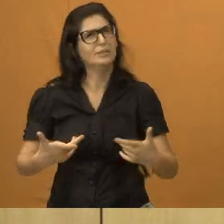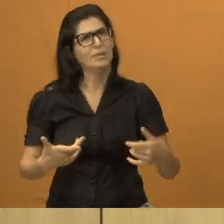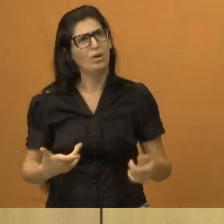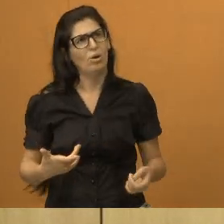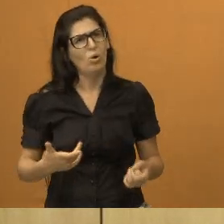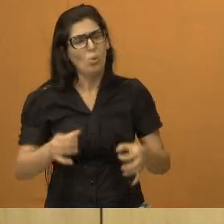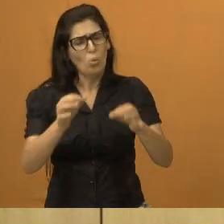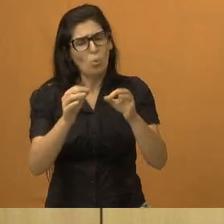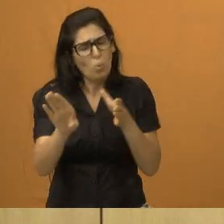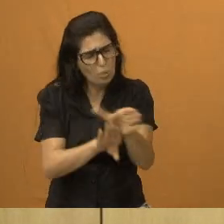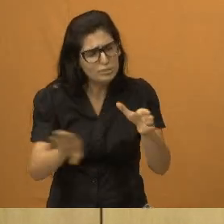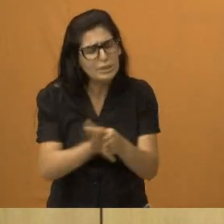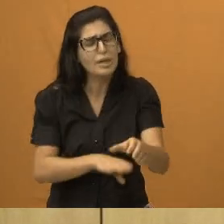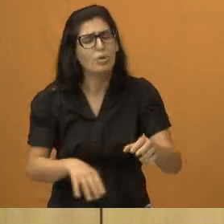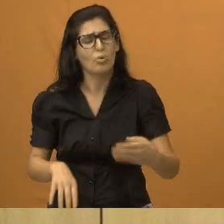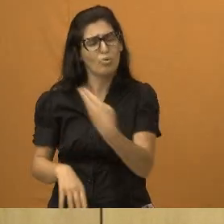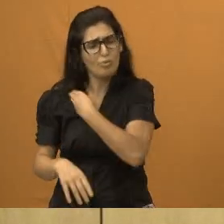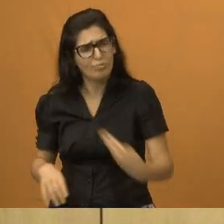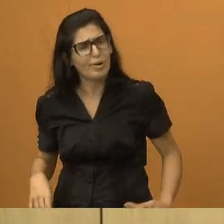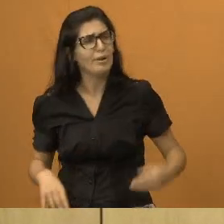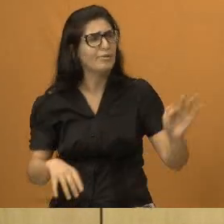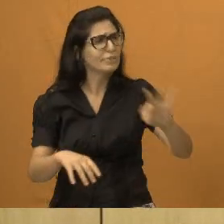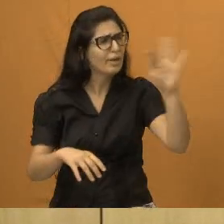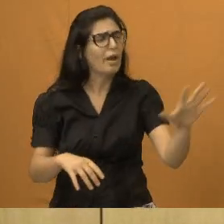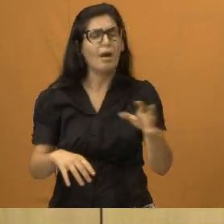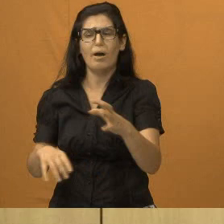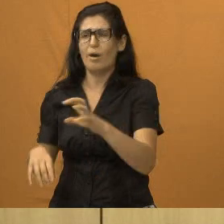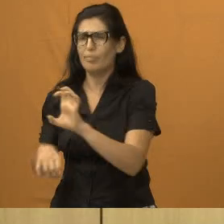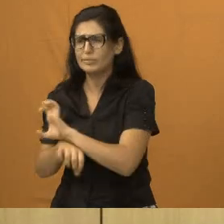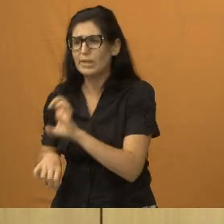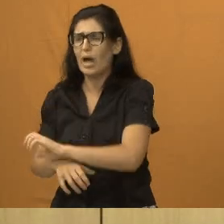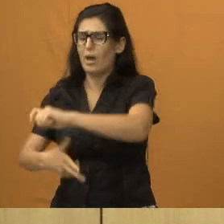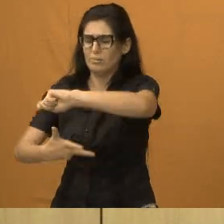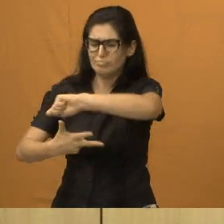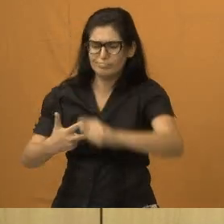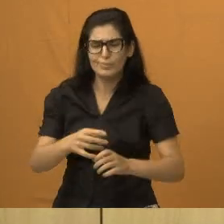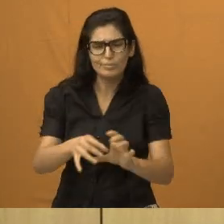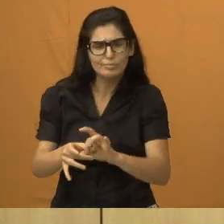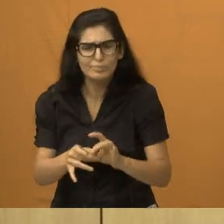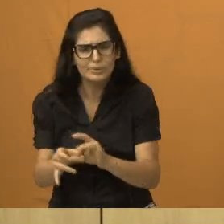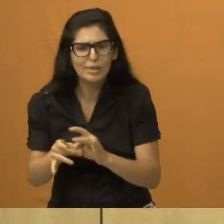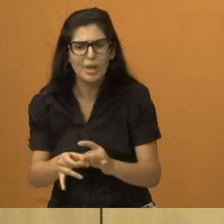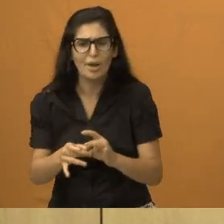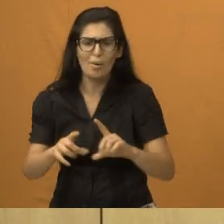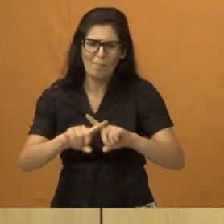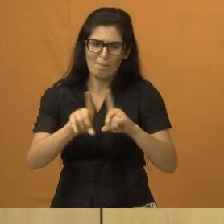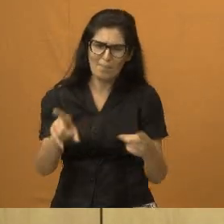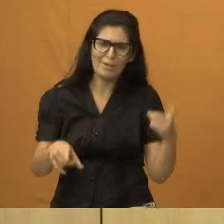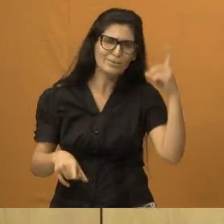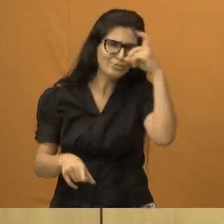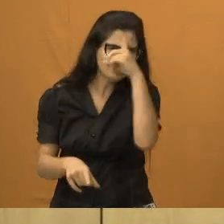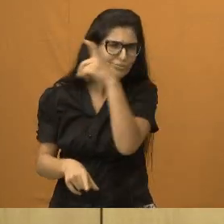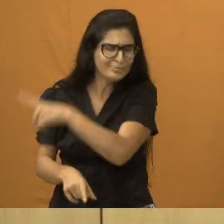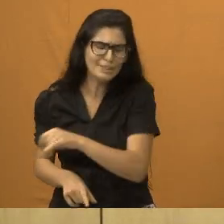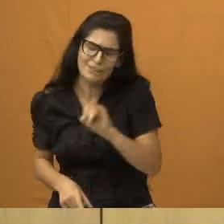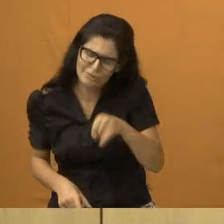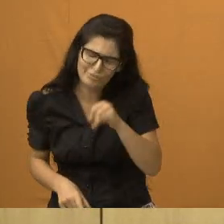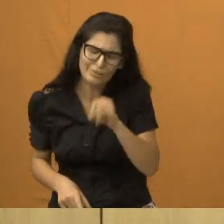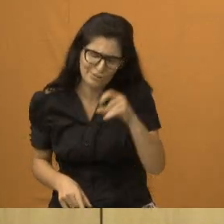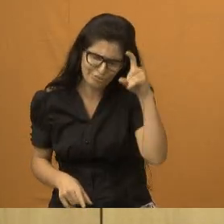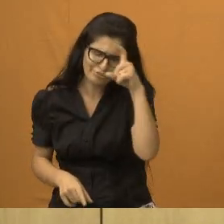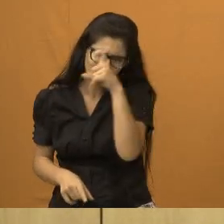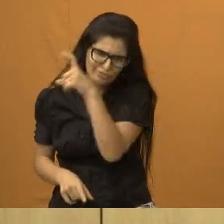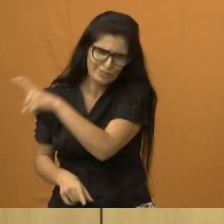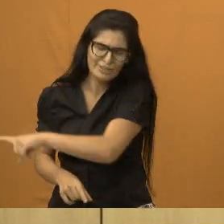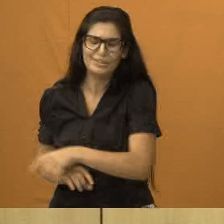para que liberasse. Mas vem nós, né, Ariel? Porque eu sou mais fraquinho, mas Rodrigo, vai estar mais perto, mais fácil. É até legal.